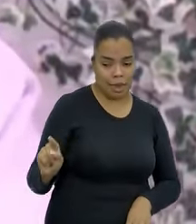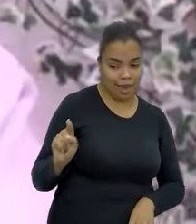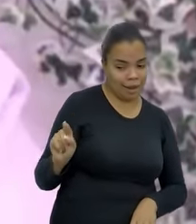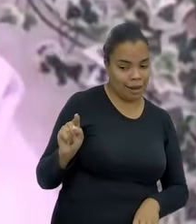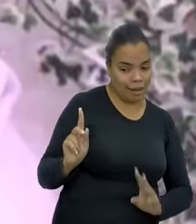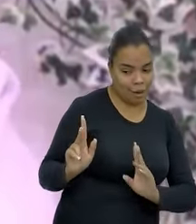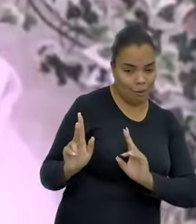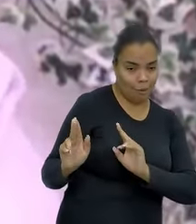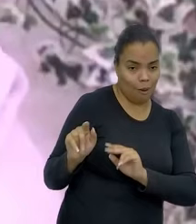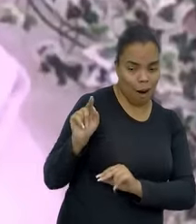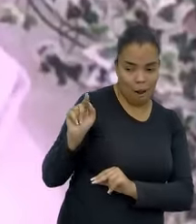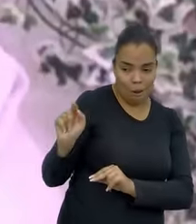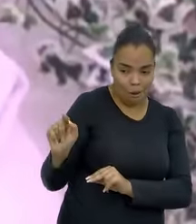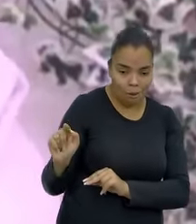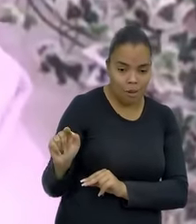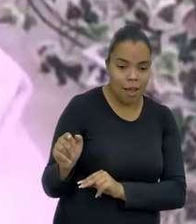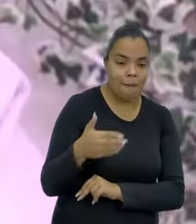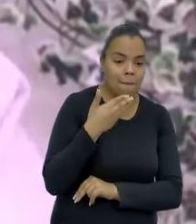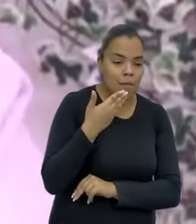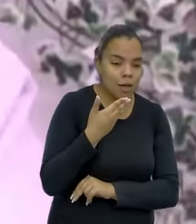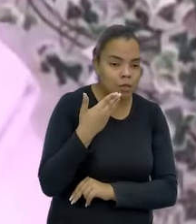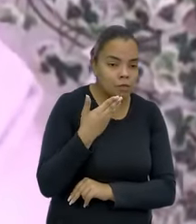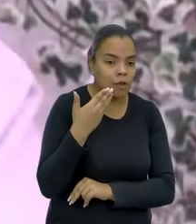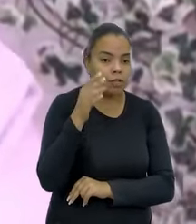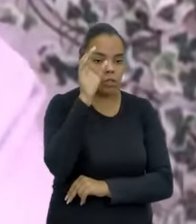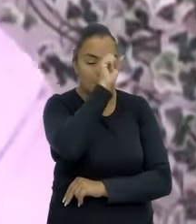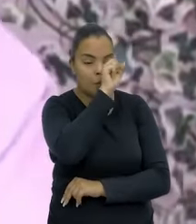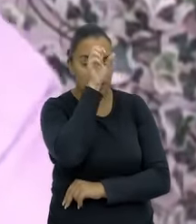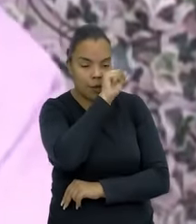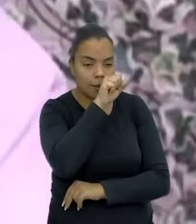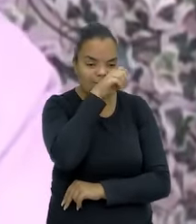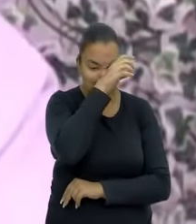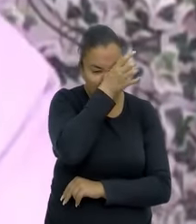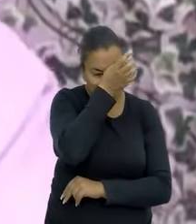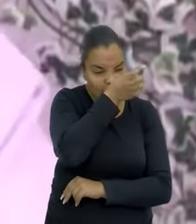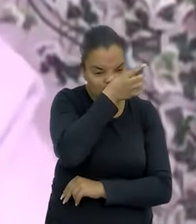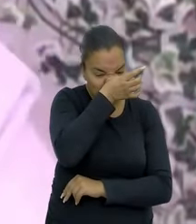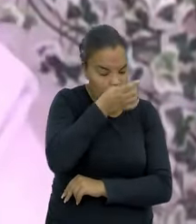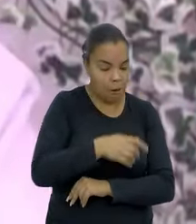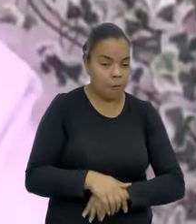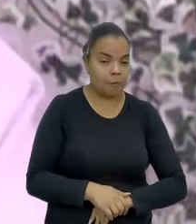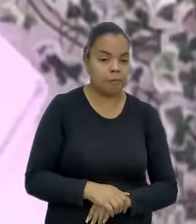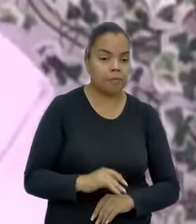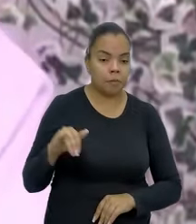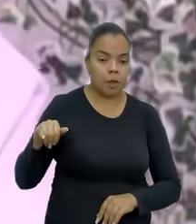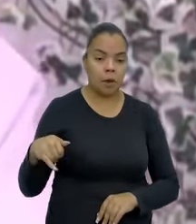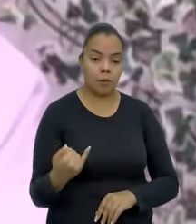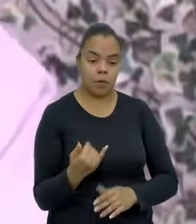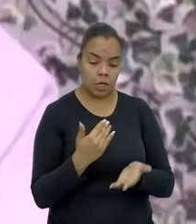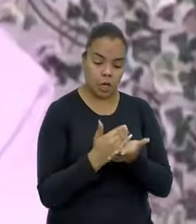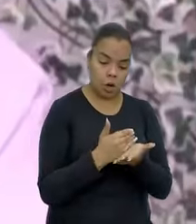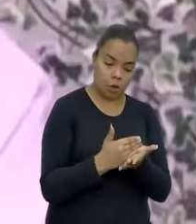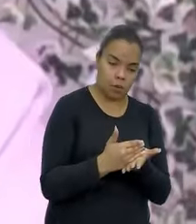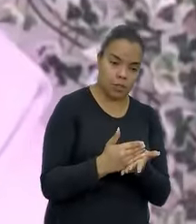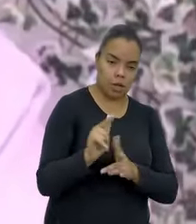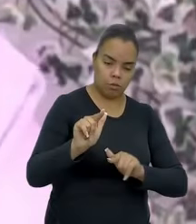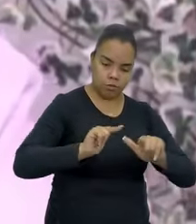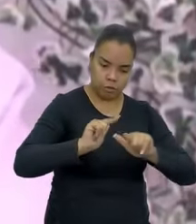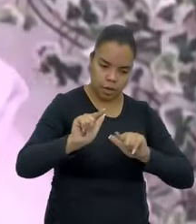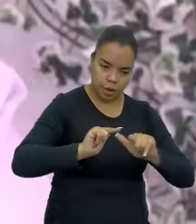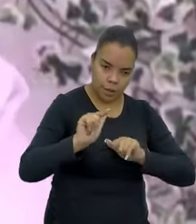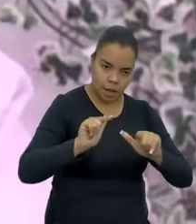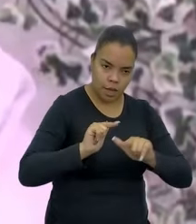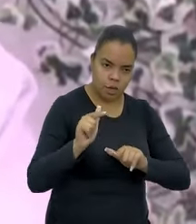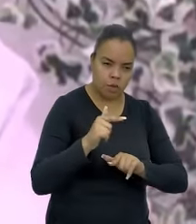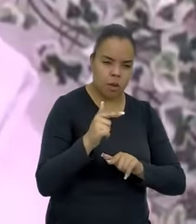adote esse recurso também para nós e assim então eu tive a oportunidade de começar um trabalho